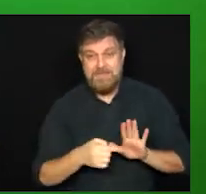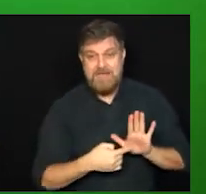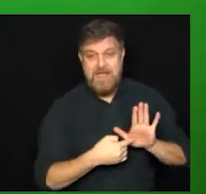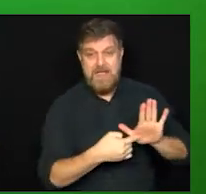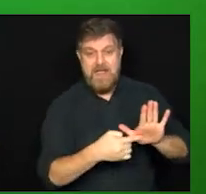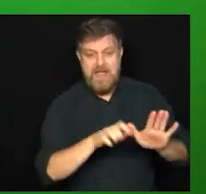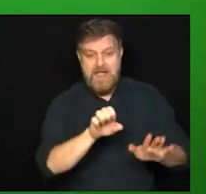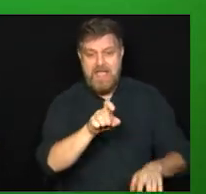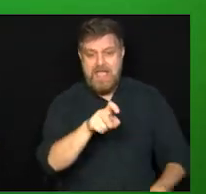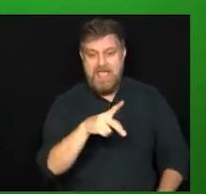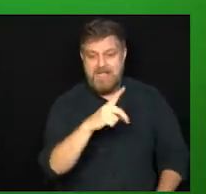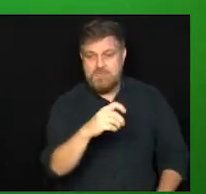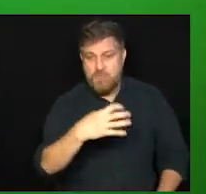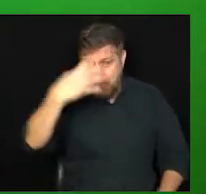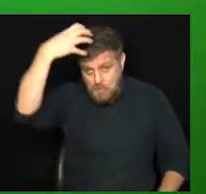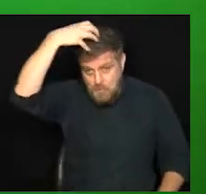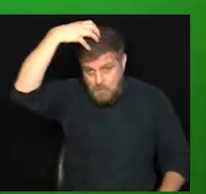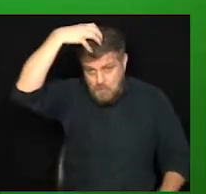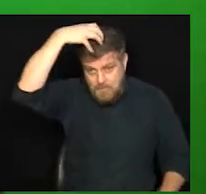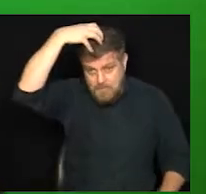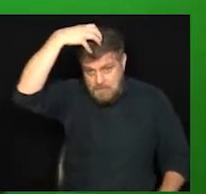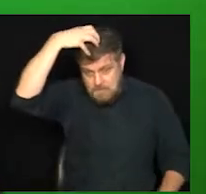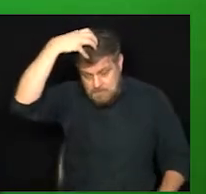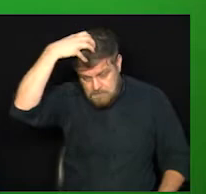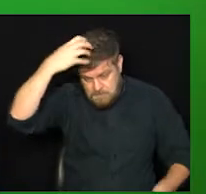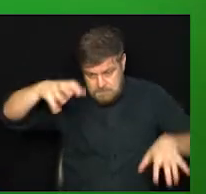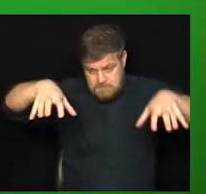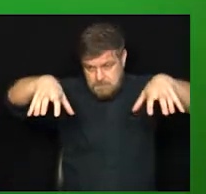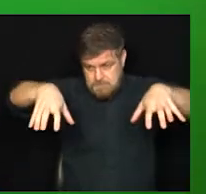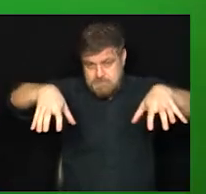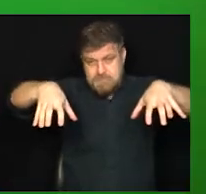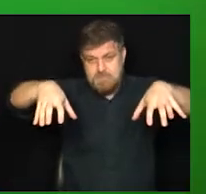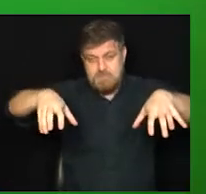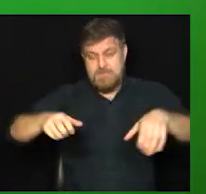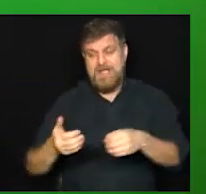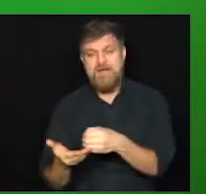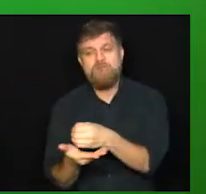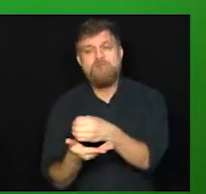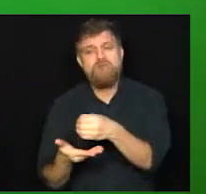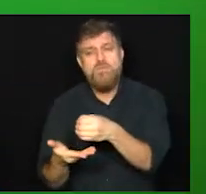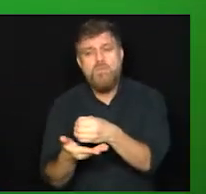Esses 2 espaços é fundamental